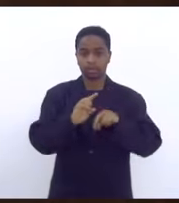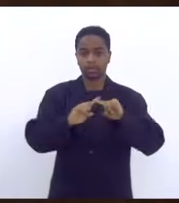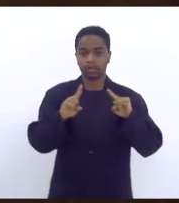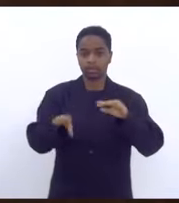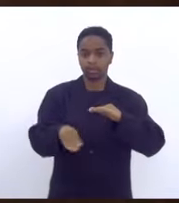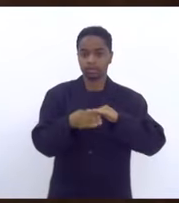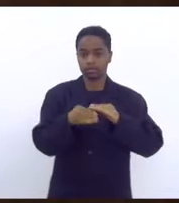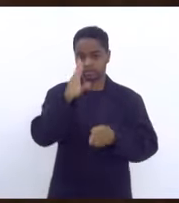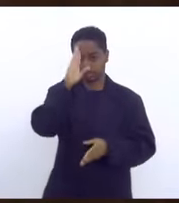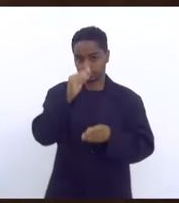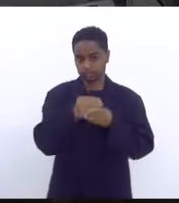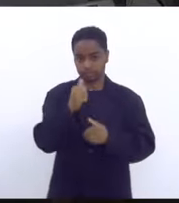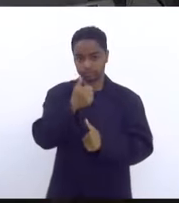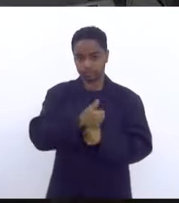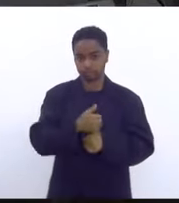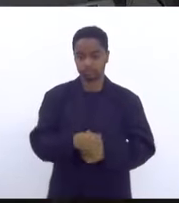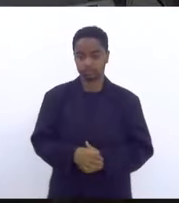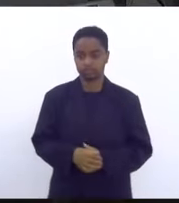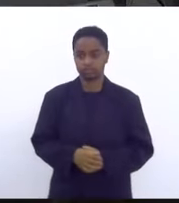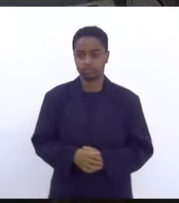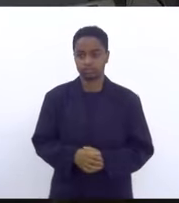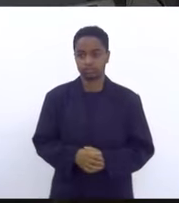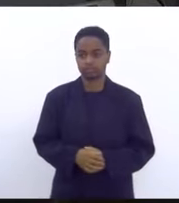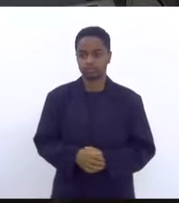emendas, concluindo por substitutivo.